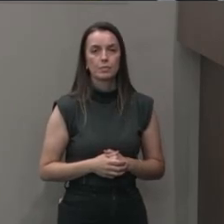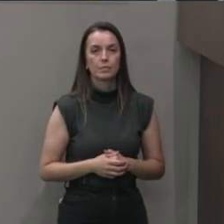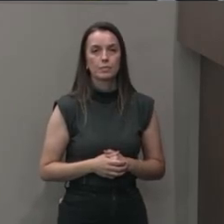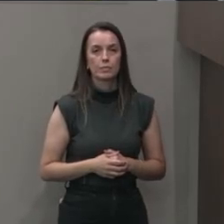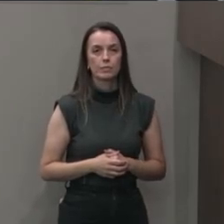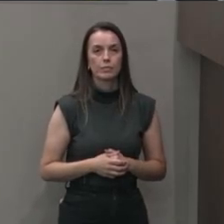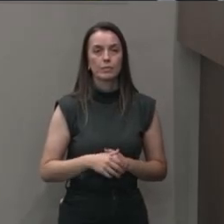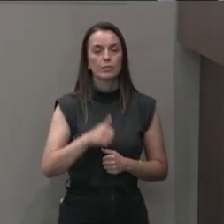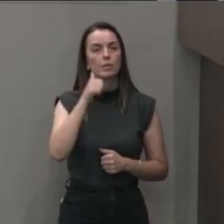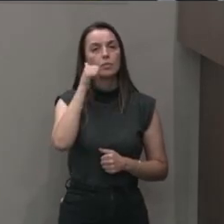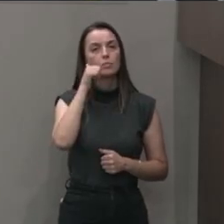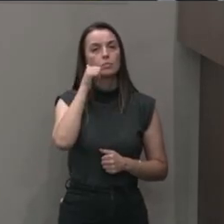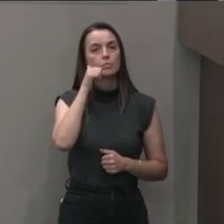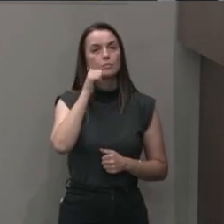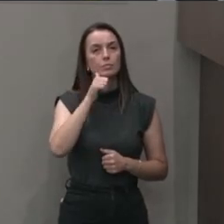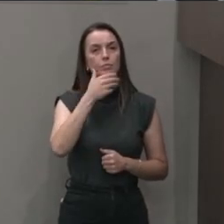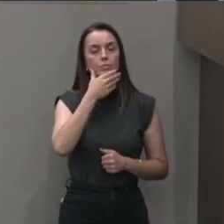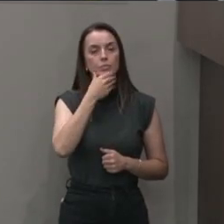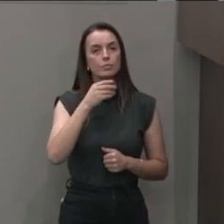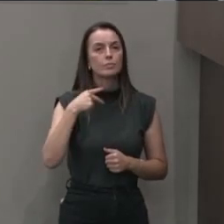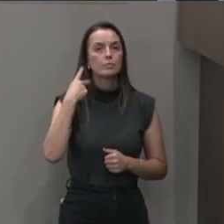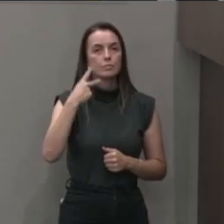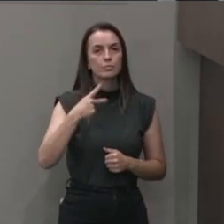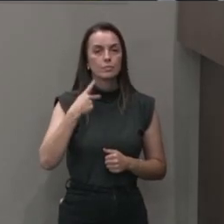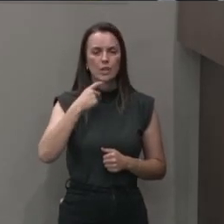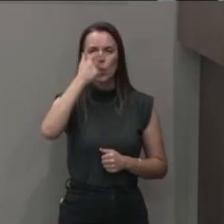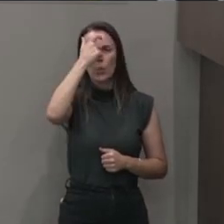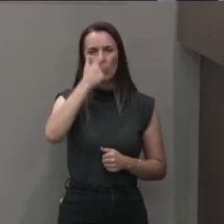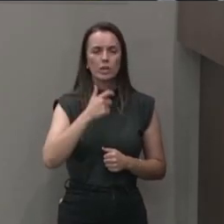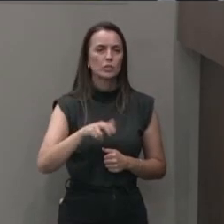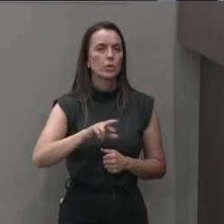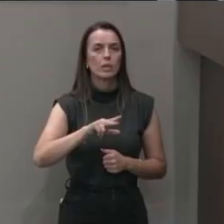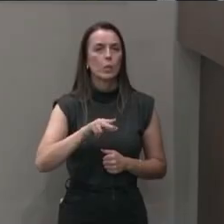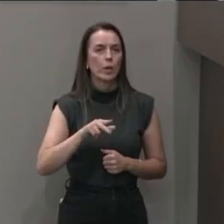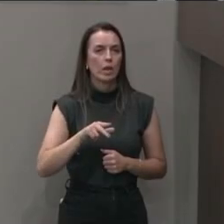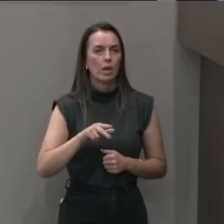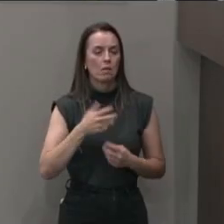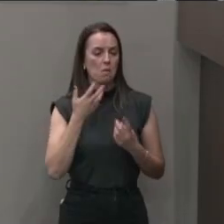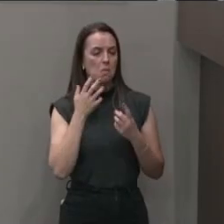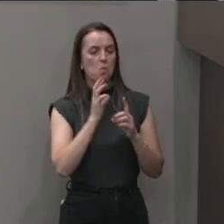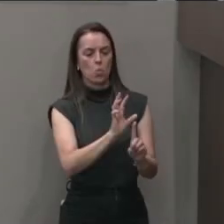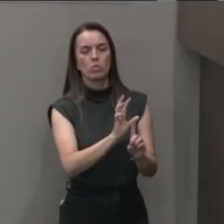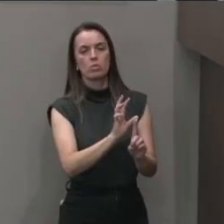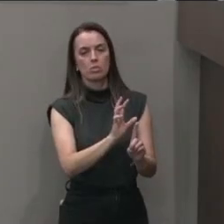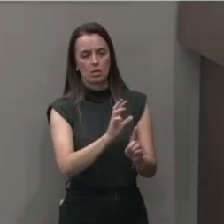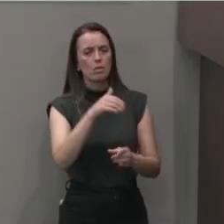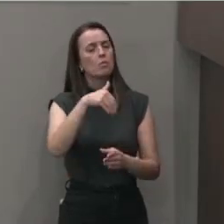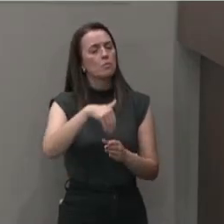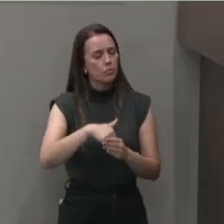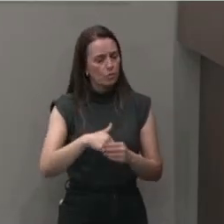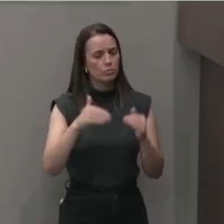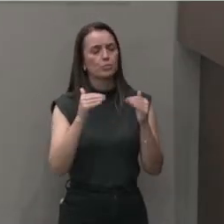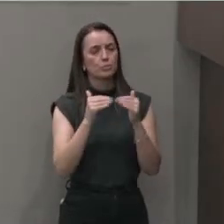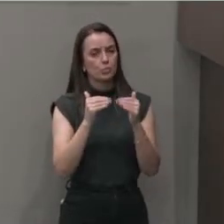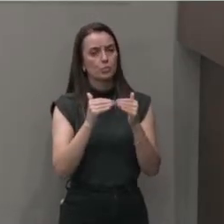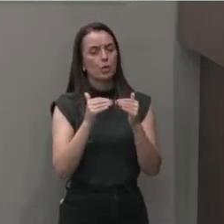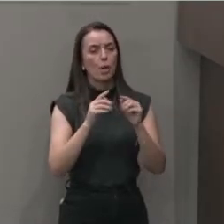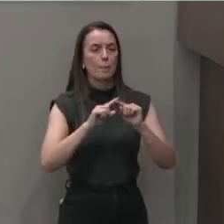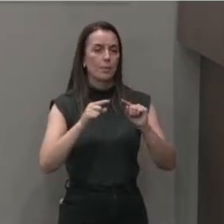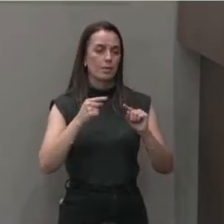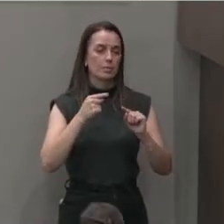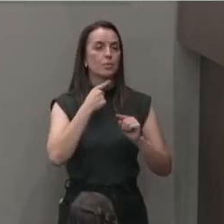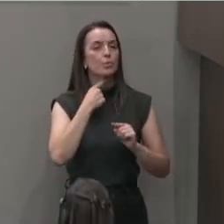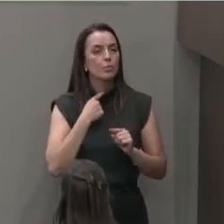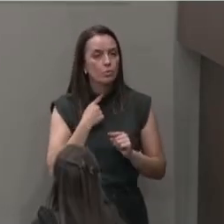Senhores vereadores, senhoras vereadoras, eu acho que não se trata de ser contra. Meu voto será favorável, mas eu gostaria